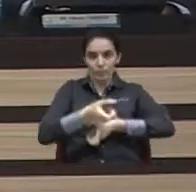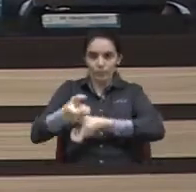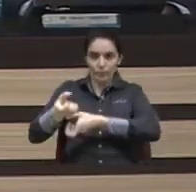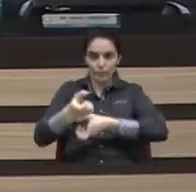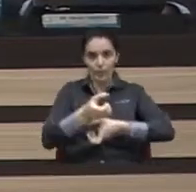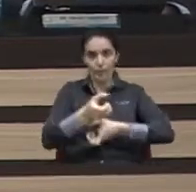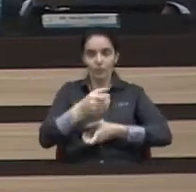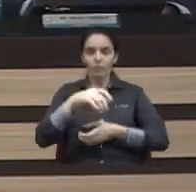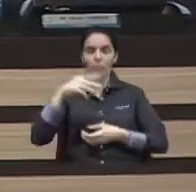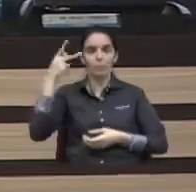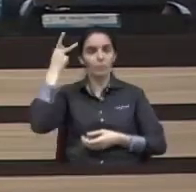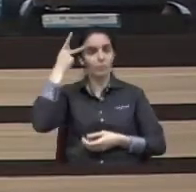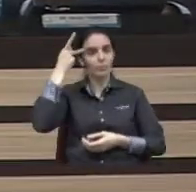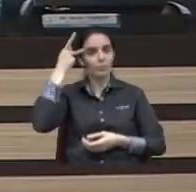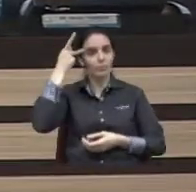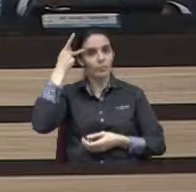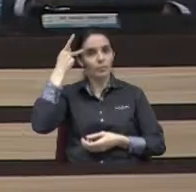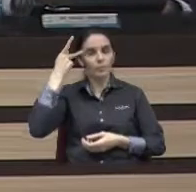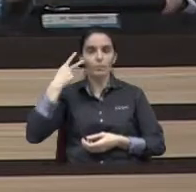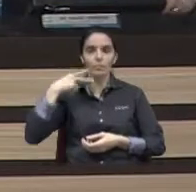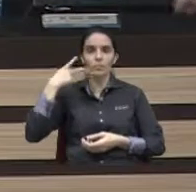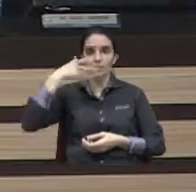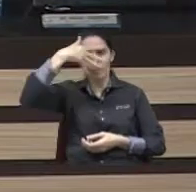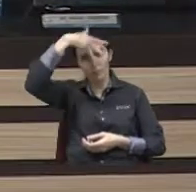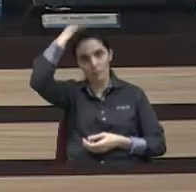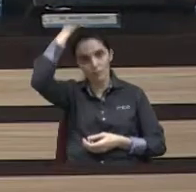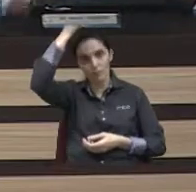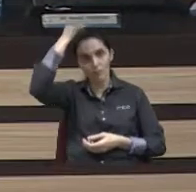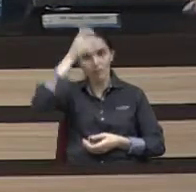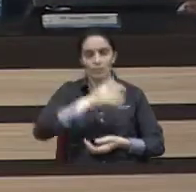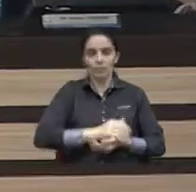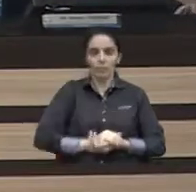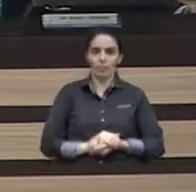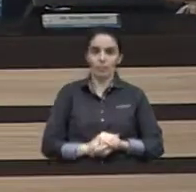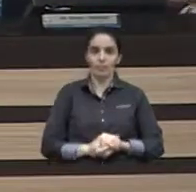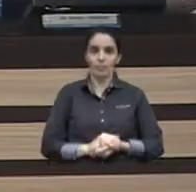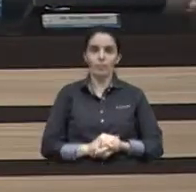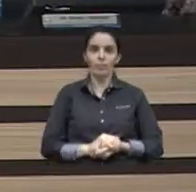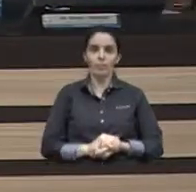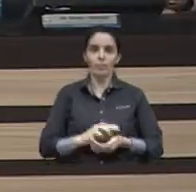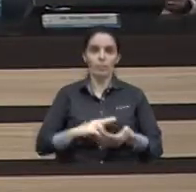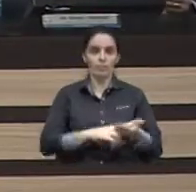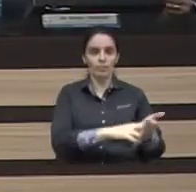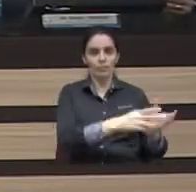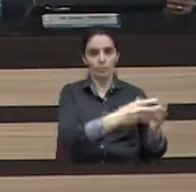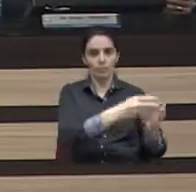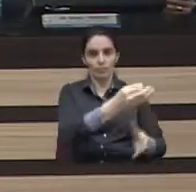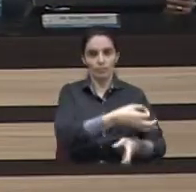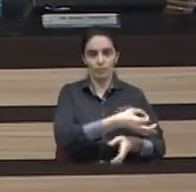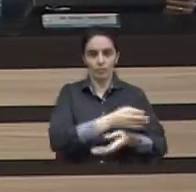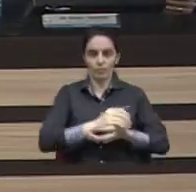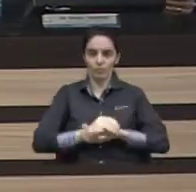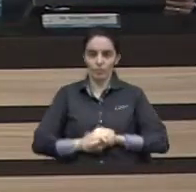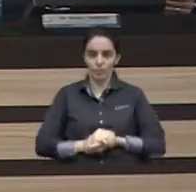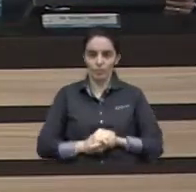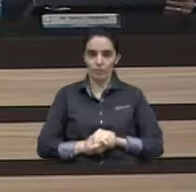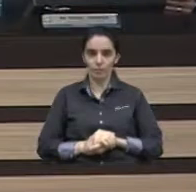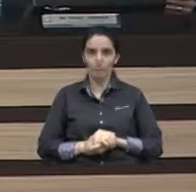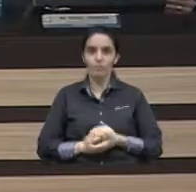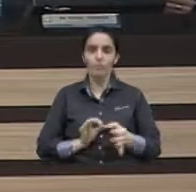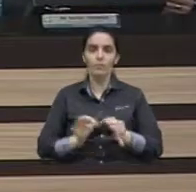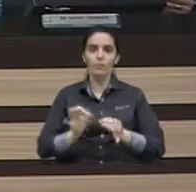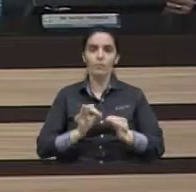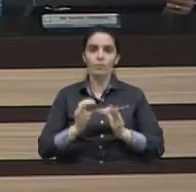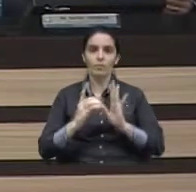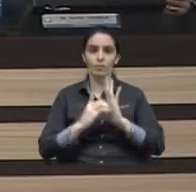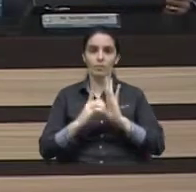São Paulo. Vereador Antônio Franco de Moraes. Encaminhe-se às comissões competentes. Projeto